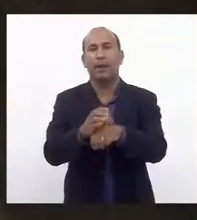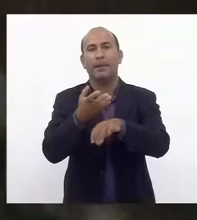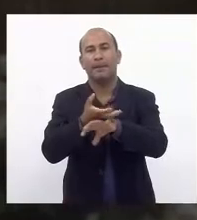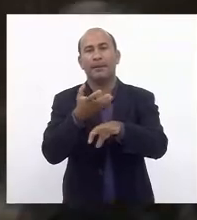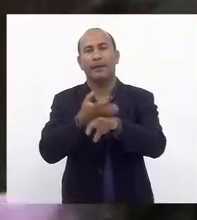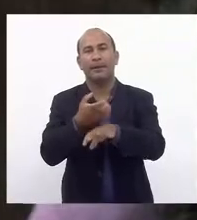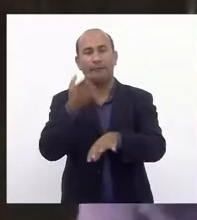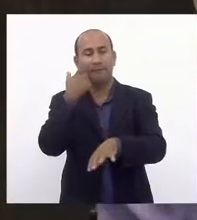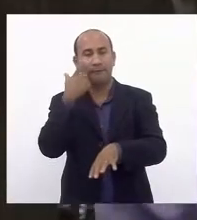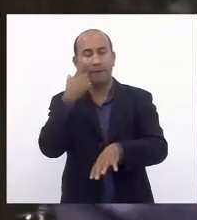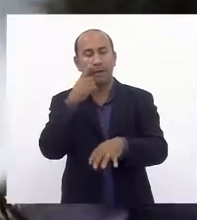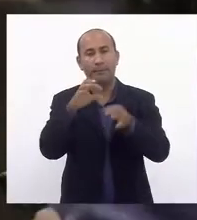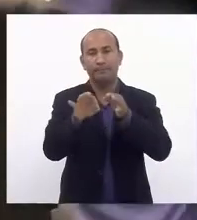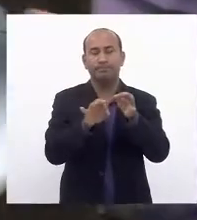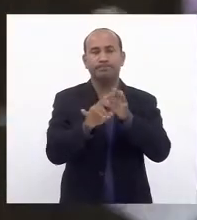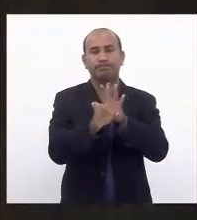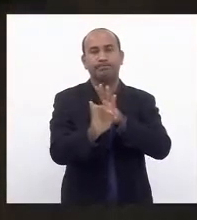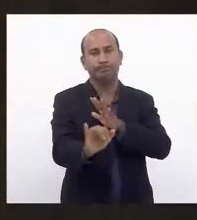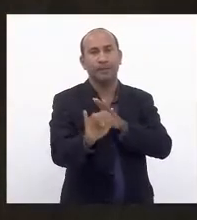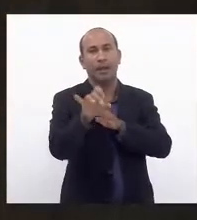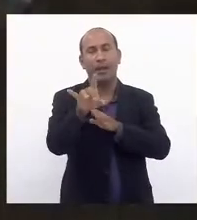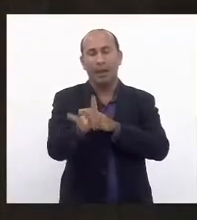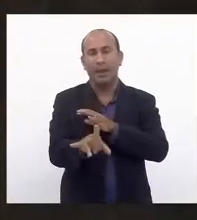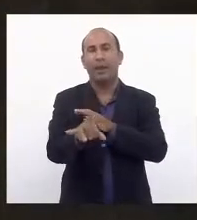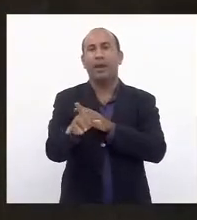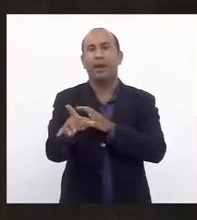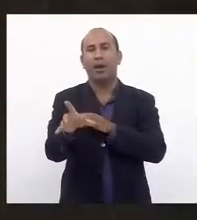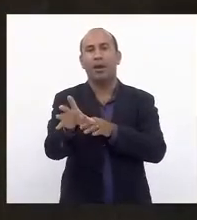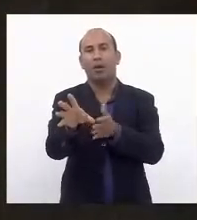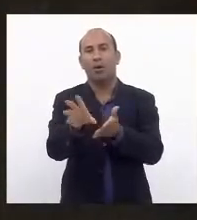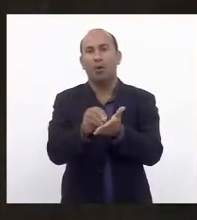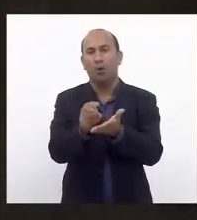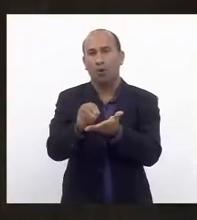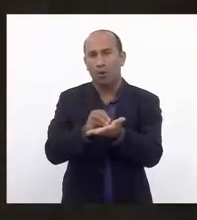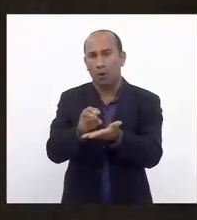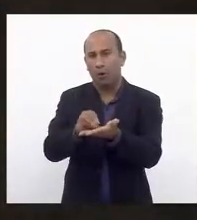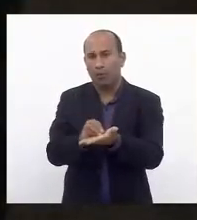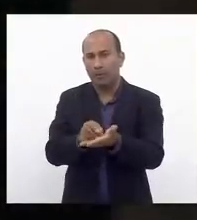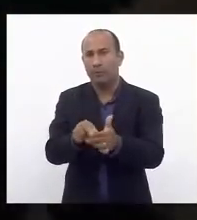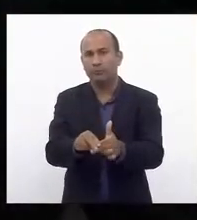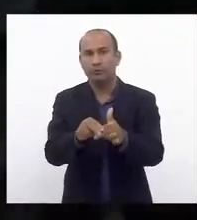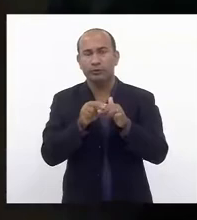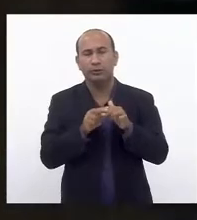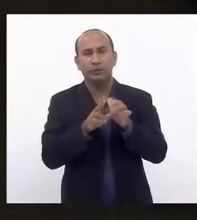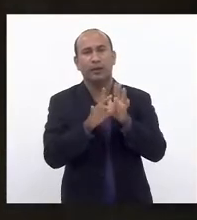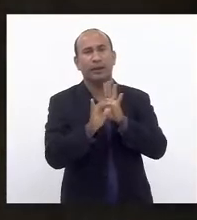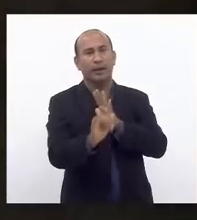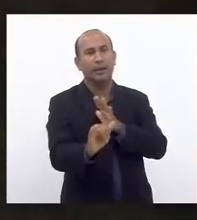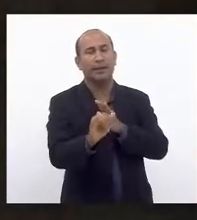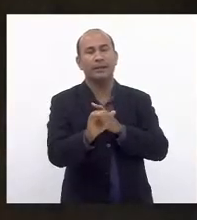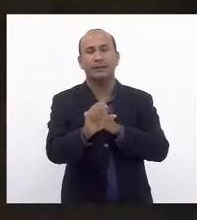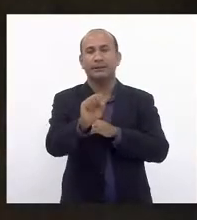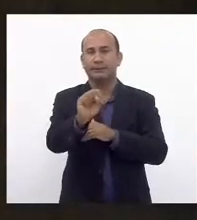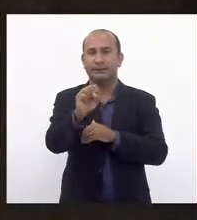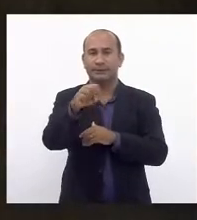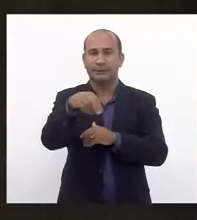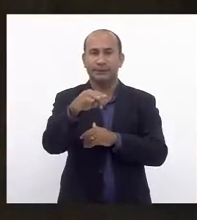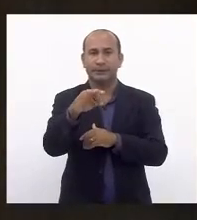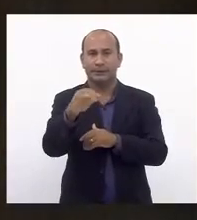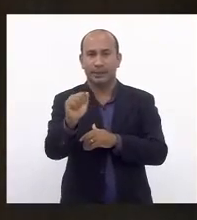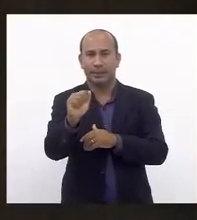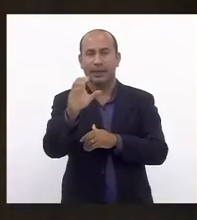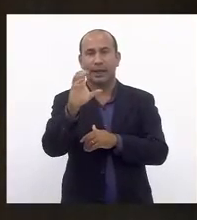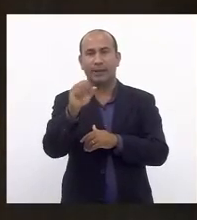de lei é cópia integral exatamente da lei de Santa Catarina.